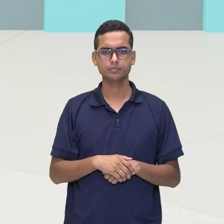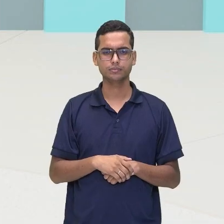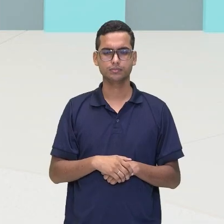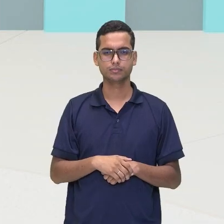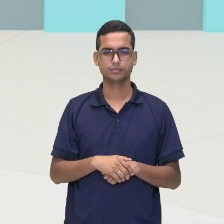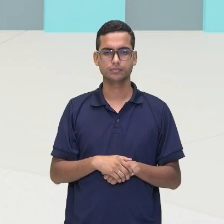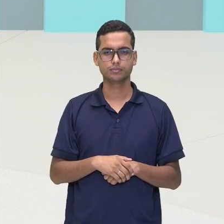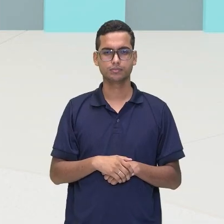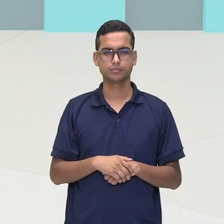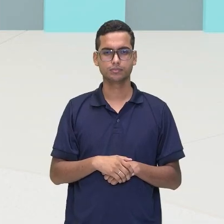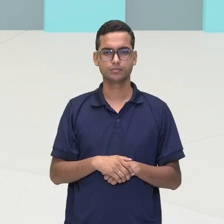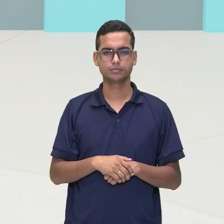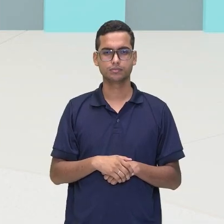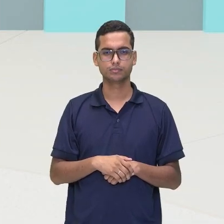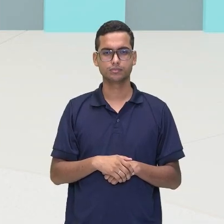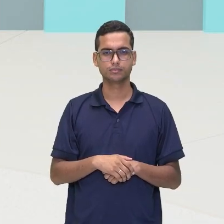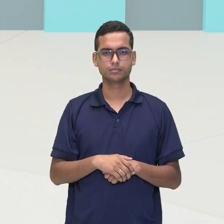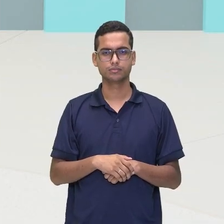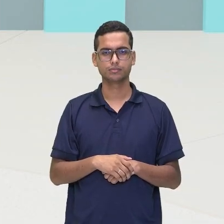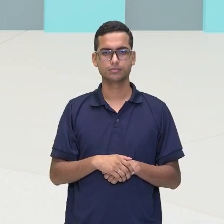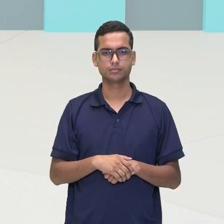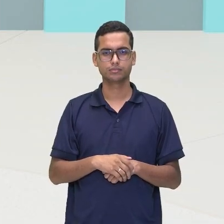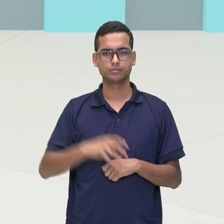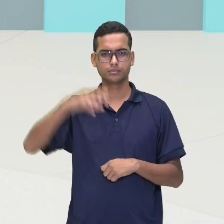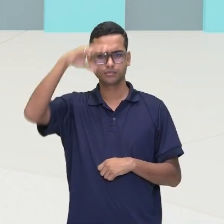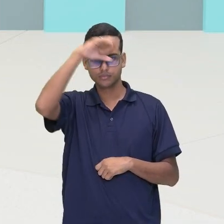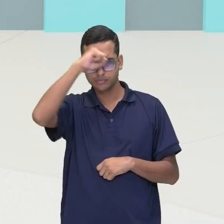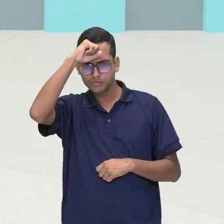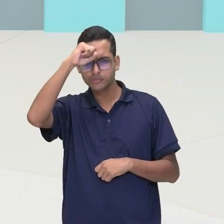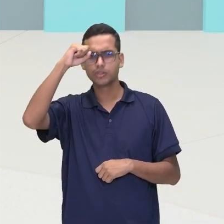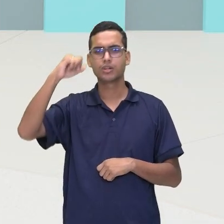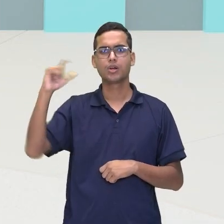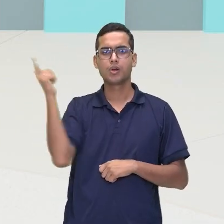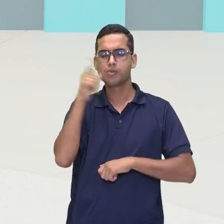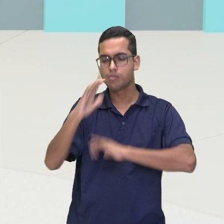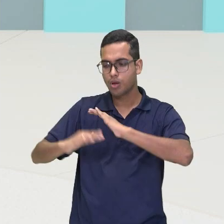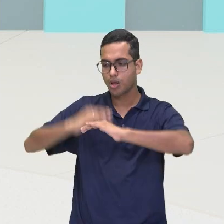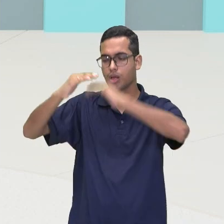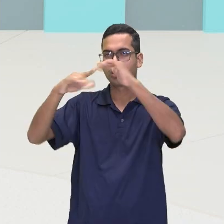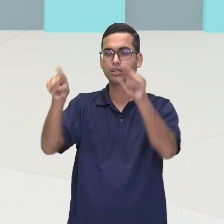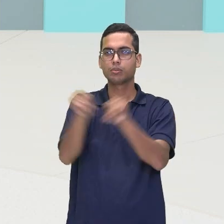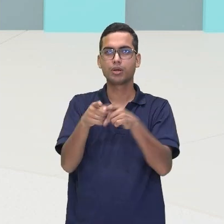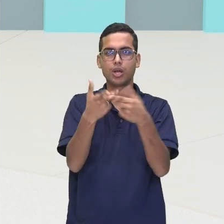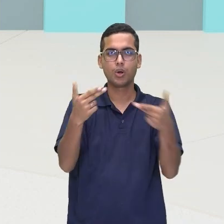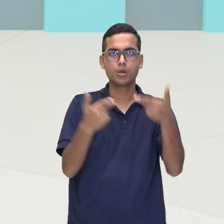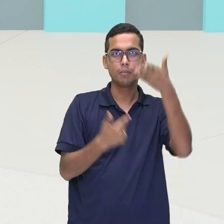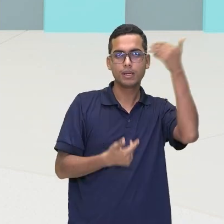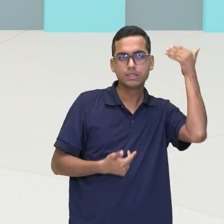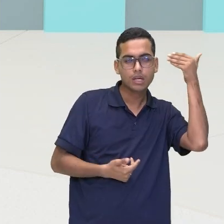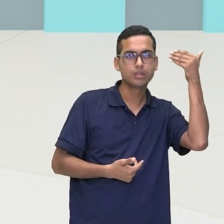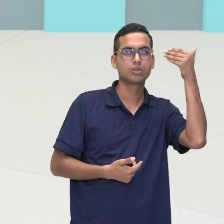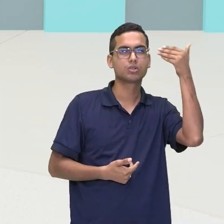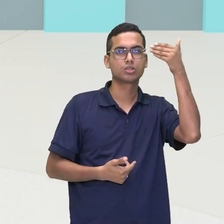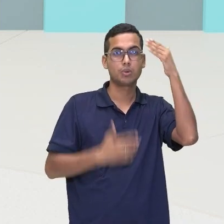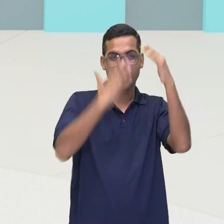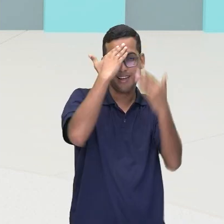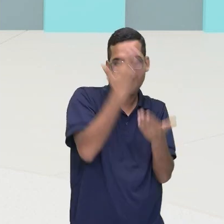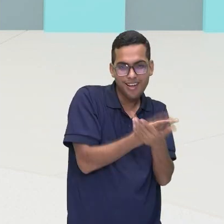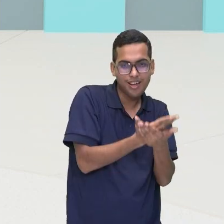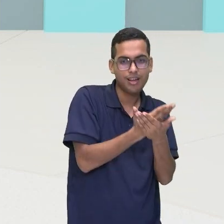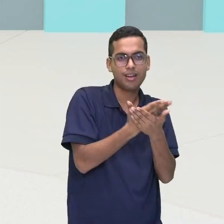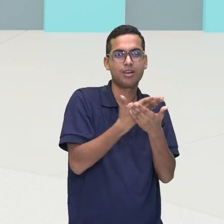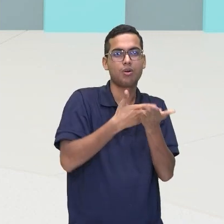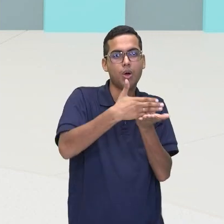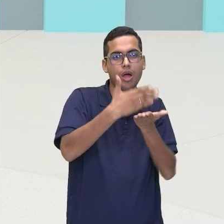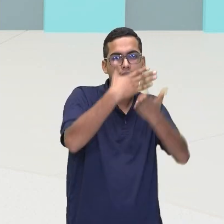eu estou me acomodando, desacomodar, quebrar, desconstruir, para construir novamente e entender que a realidade ela pode